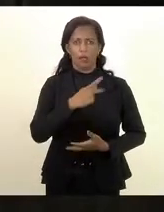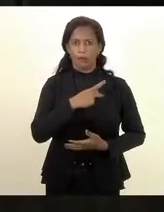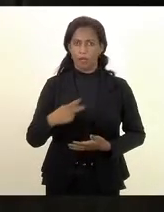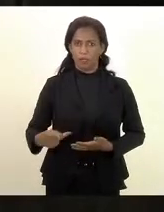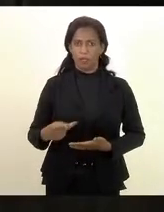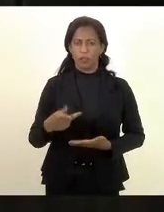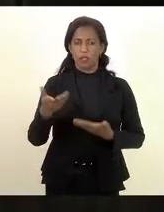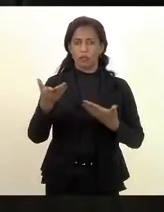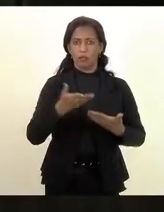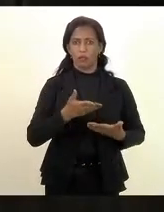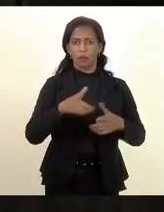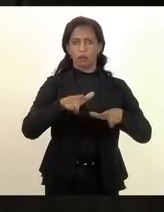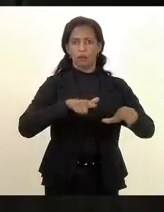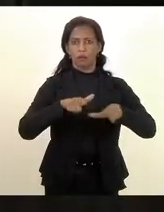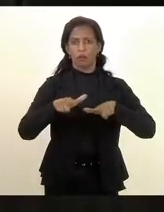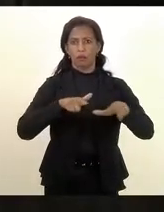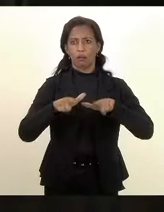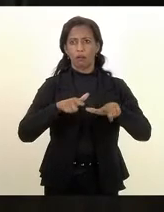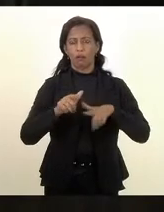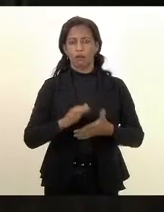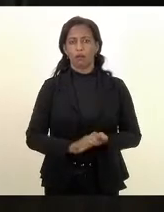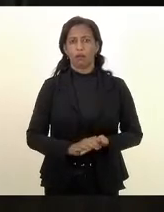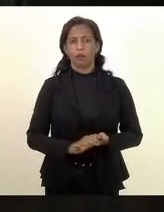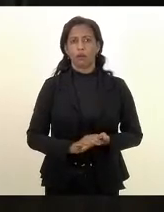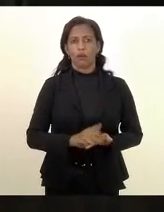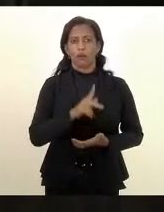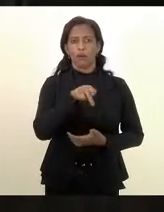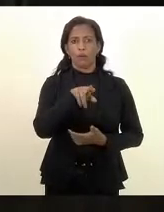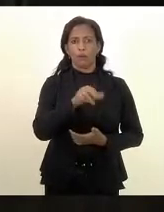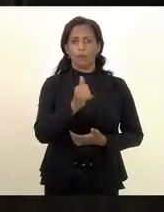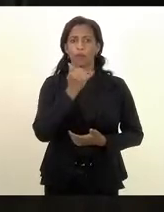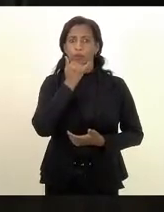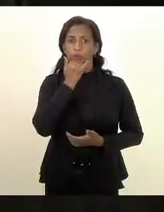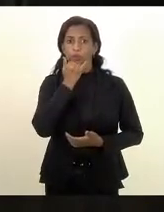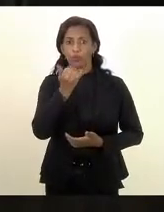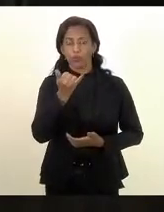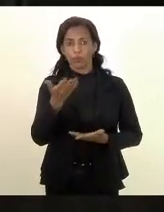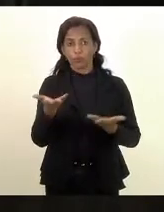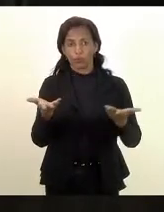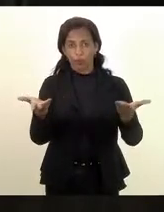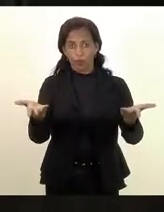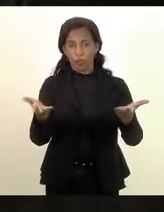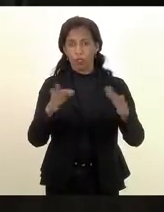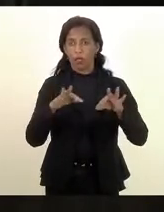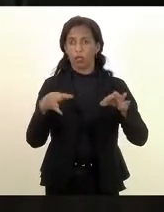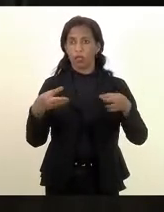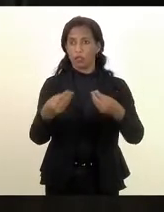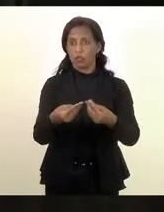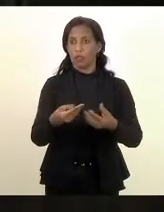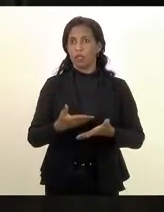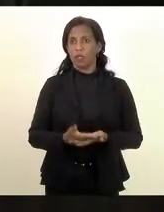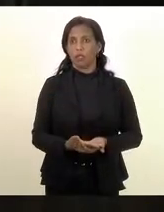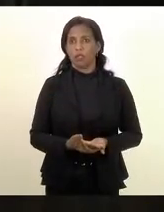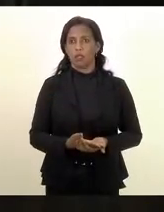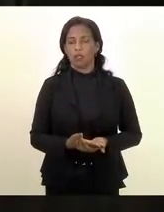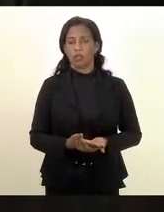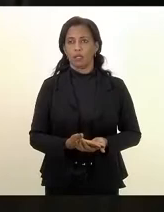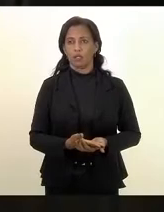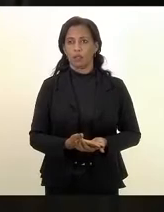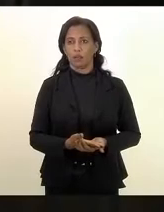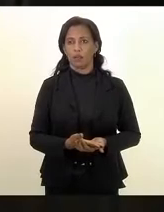ordem e segue aqui com a pauta pedindo desculpas aí a todos do plenário ao mesmo tempo